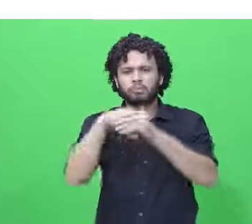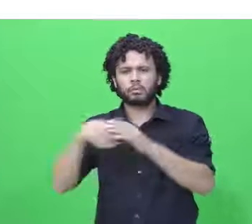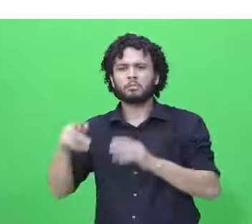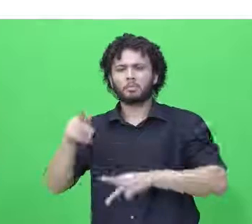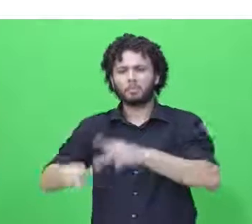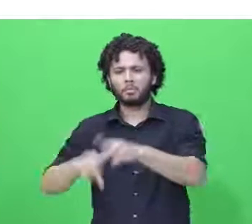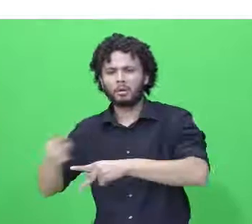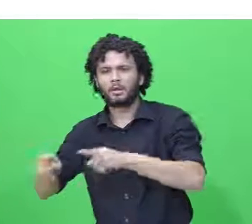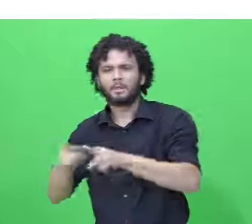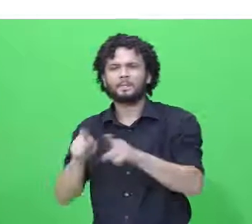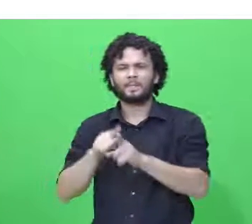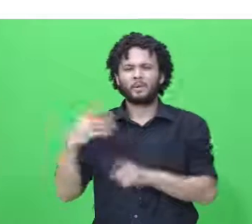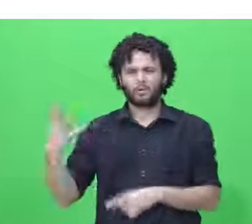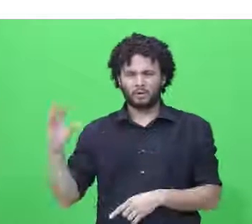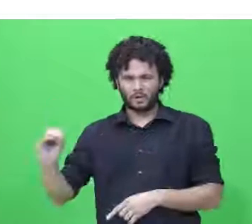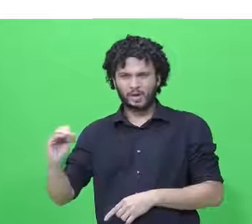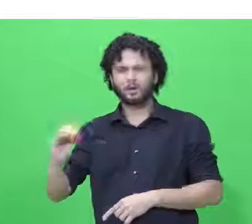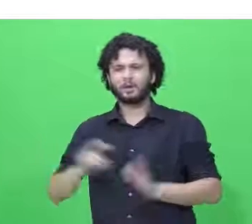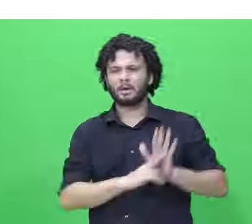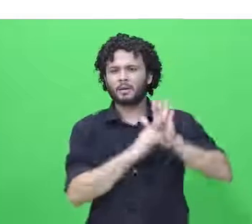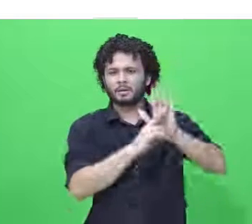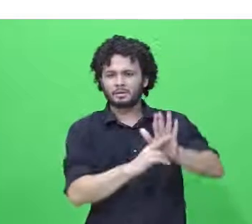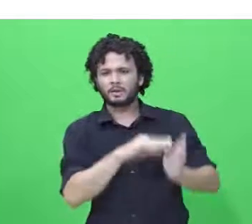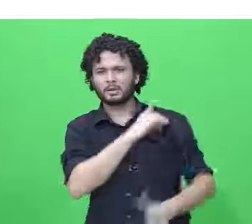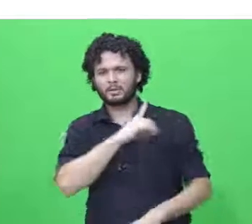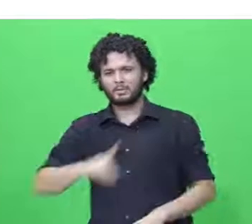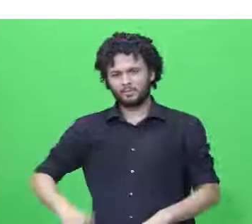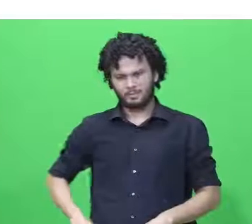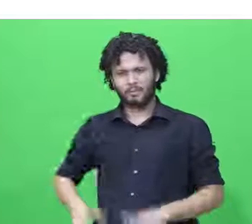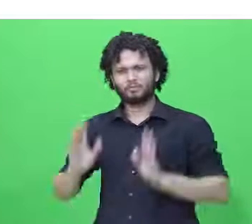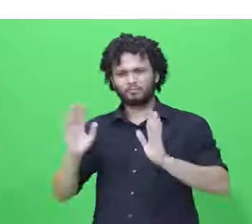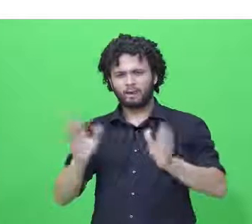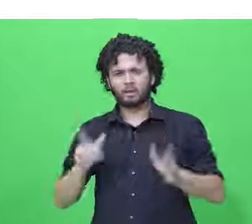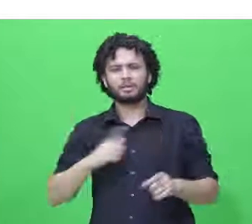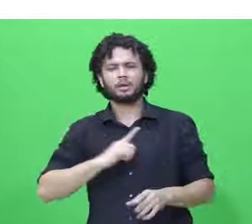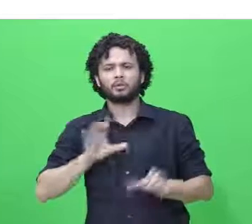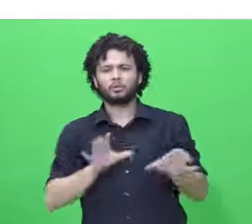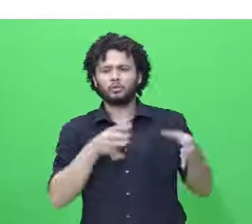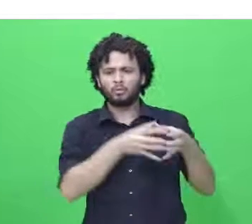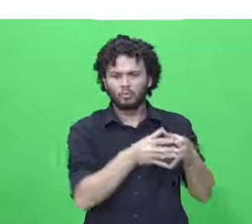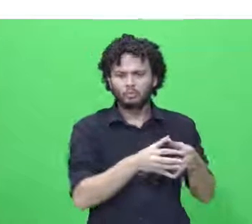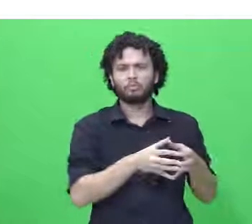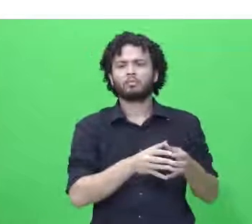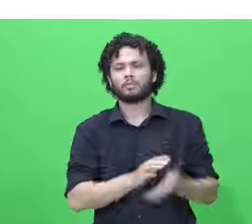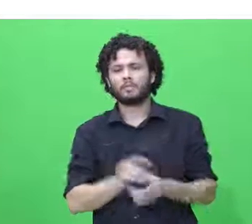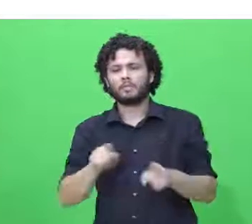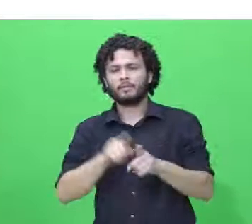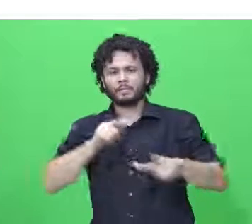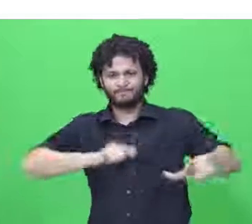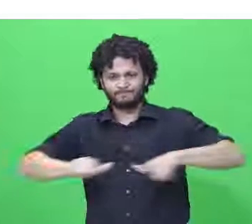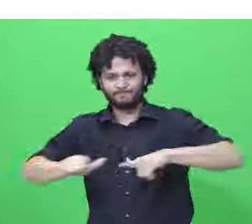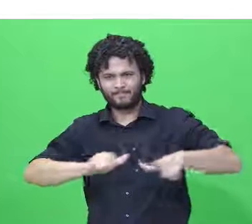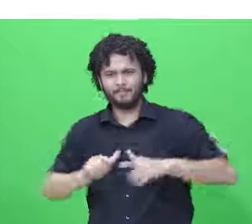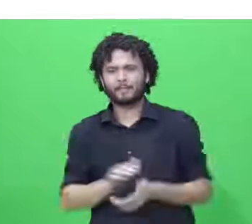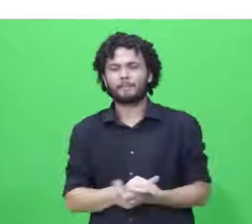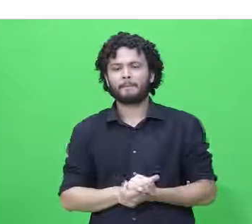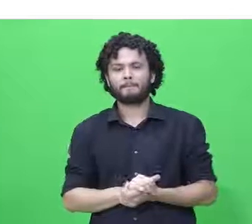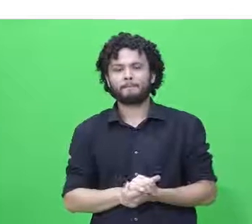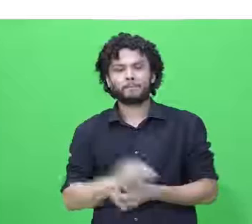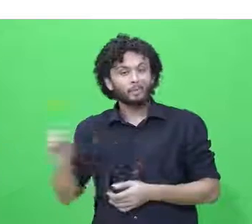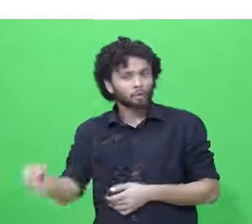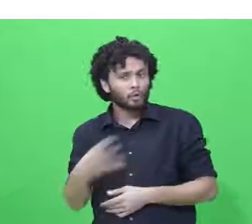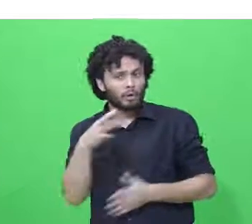40 representantes classistas, deputados que representavam sindicatos patronais e de trabalhadores. A